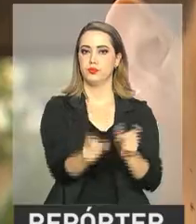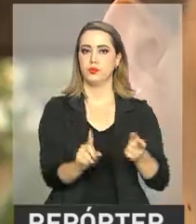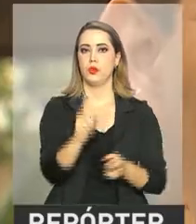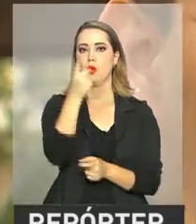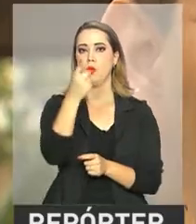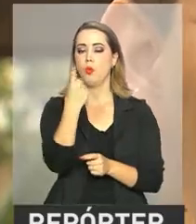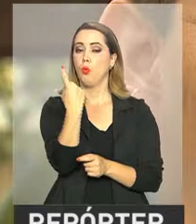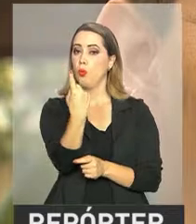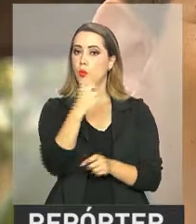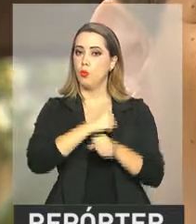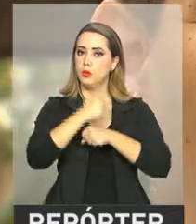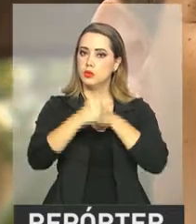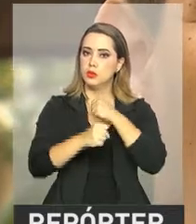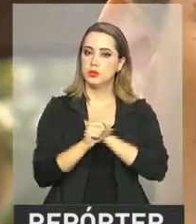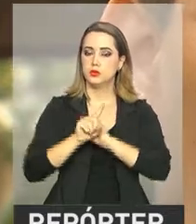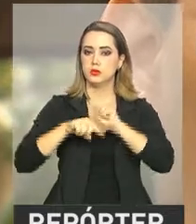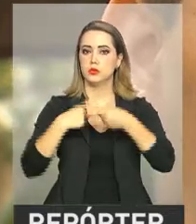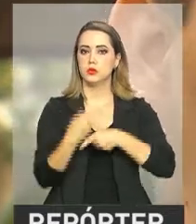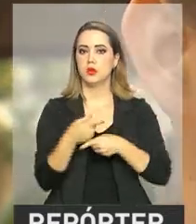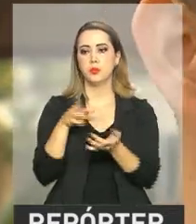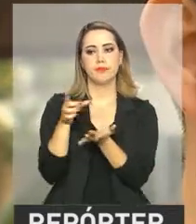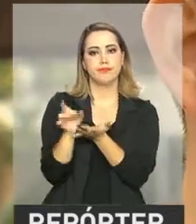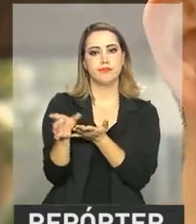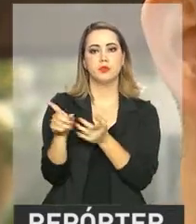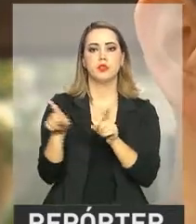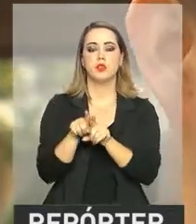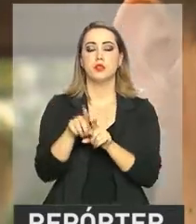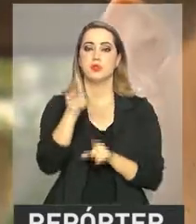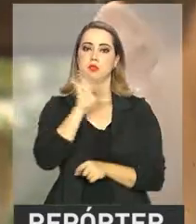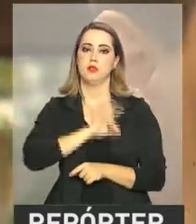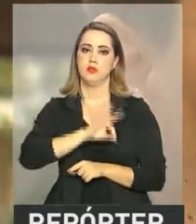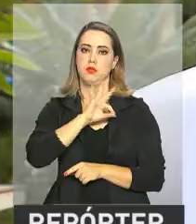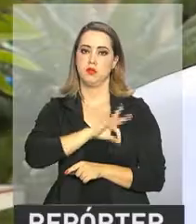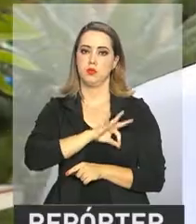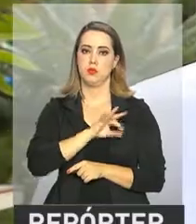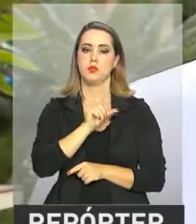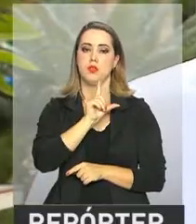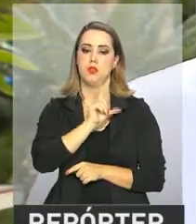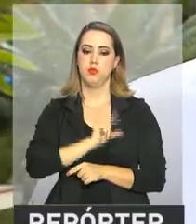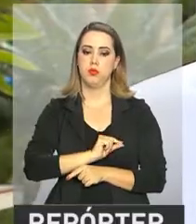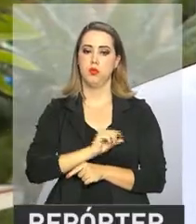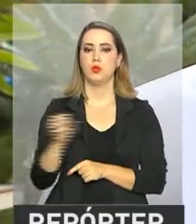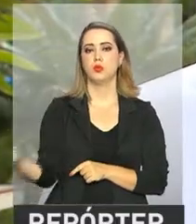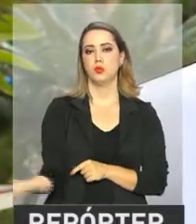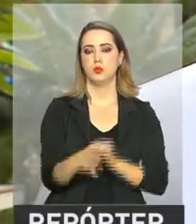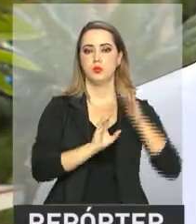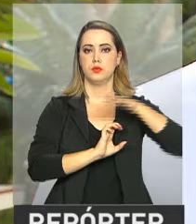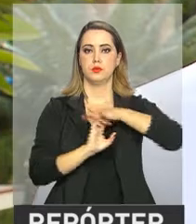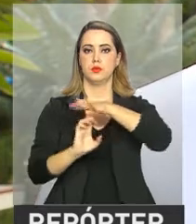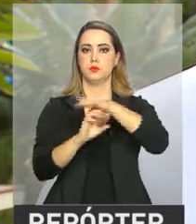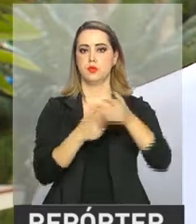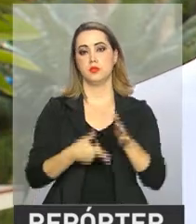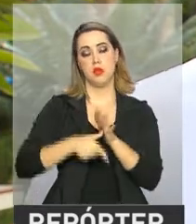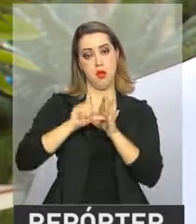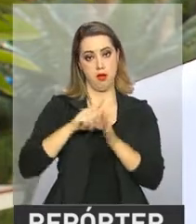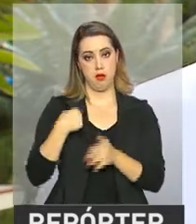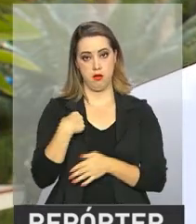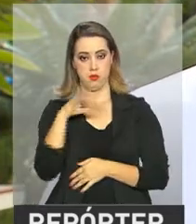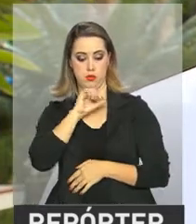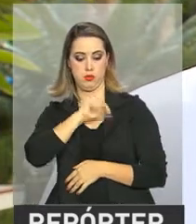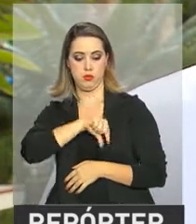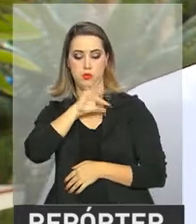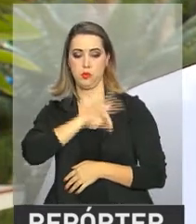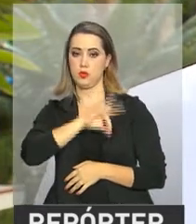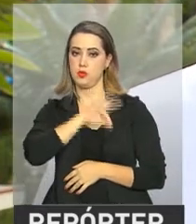e isaías conseguir um emprego mas o salário caiu bastante antiga empresa receberá cinco mil bruto